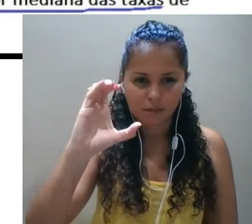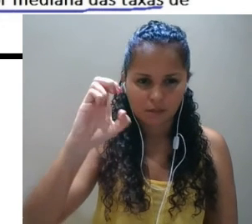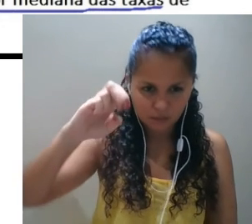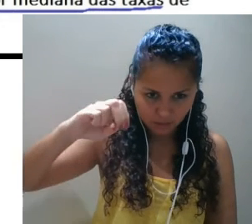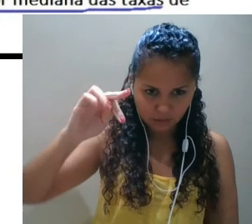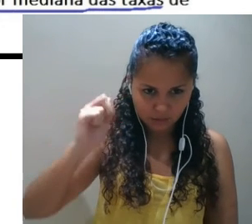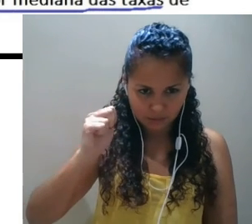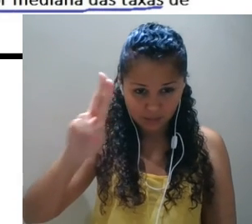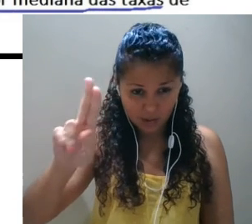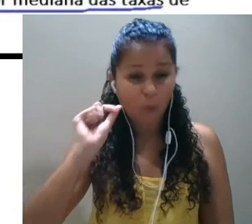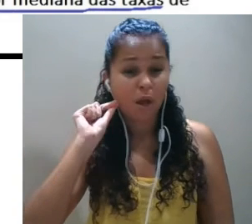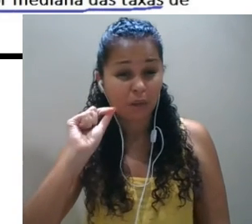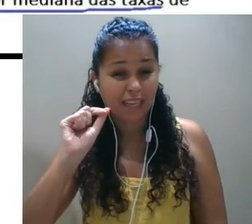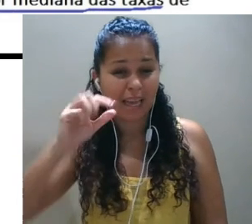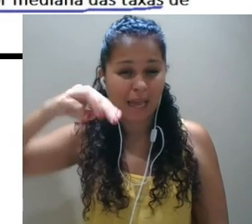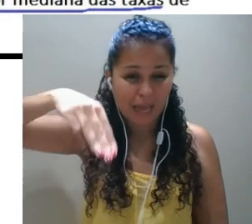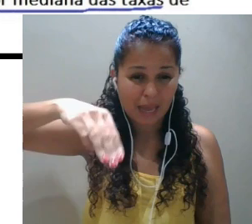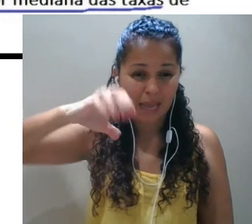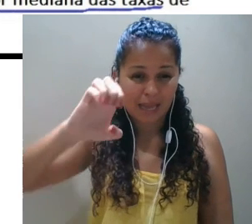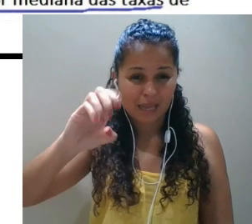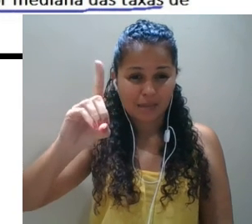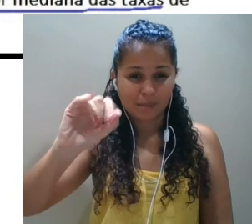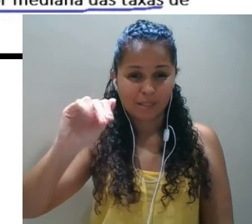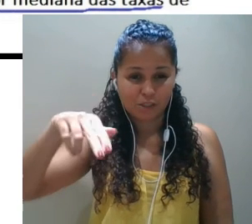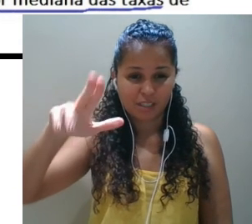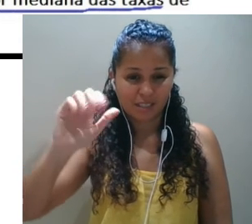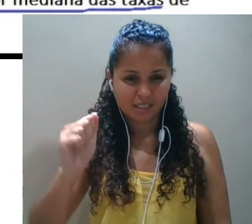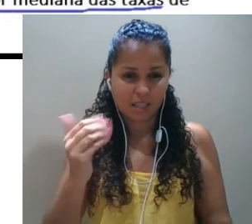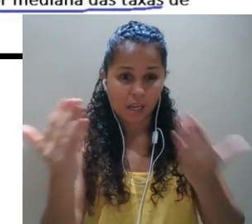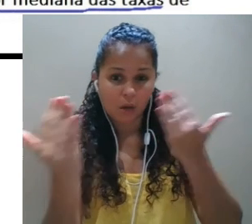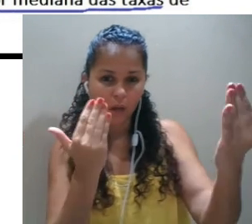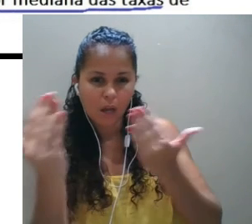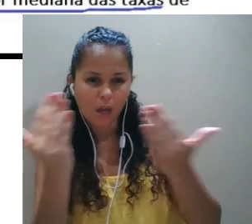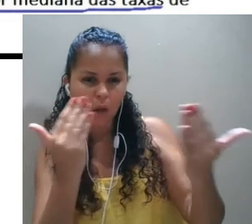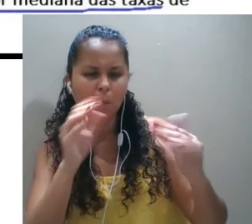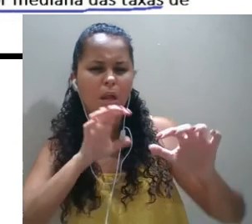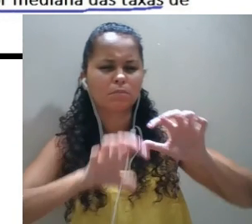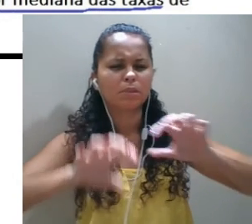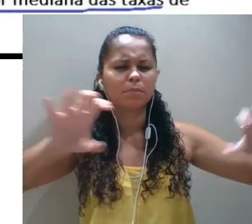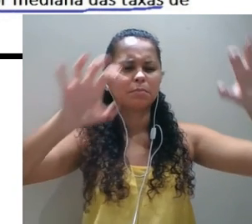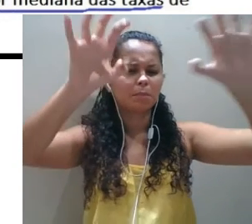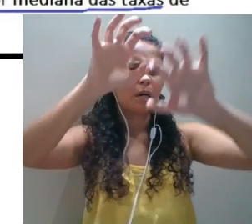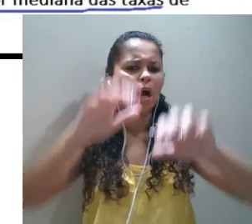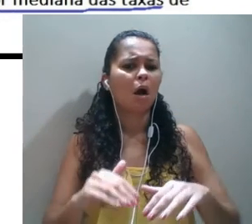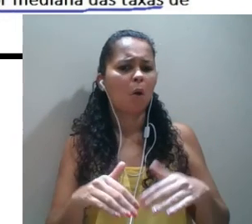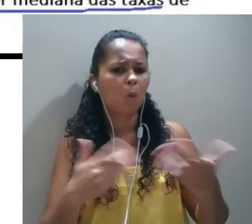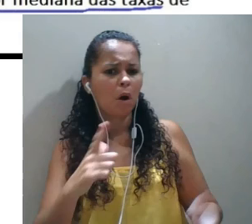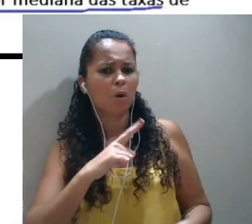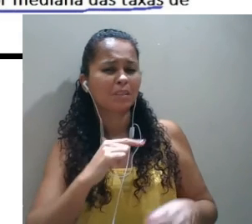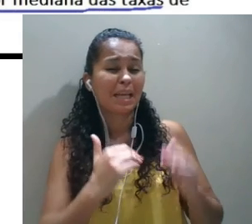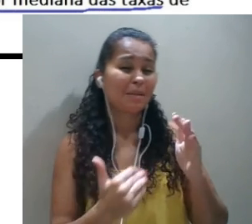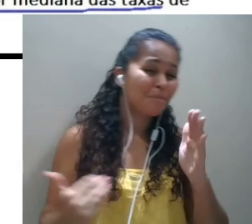mediana. E nós estamos interessados em encontrar, agora comparativamente em todas as regiões, qual região possui a